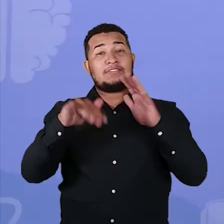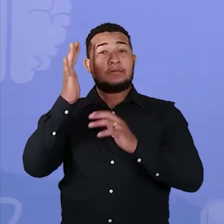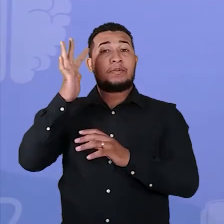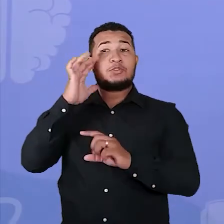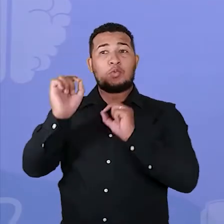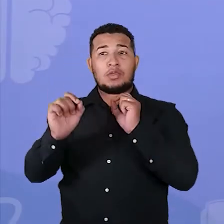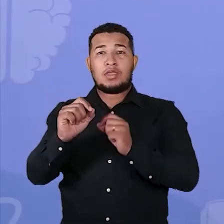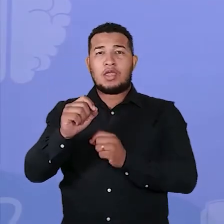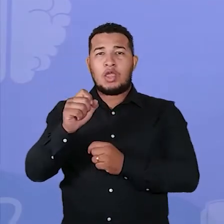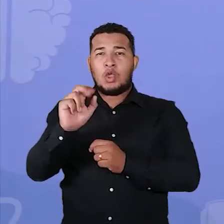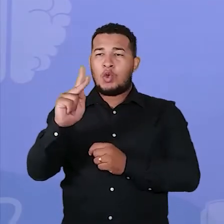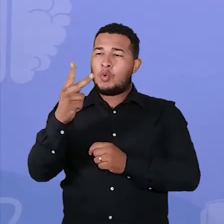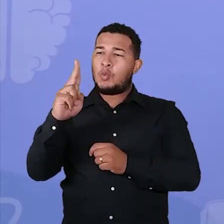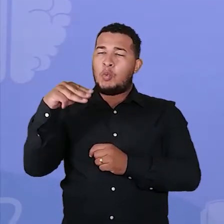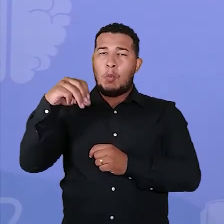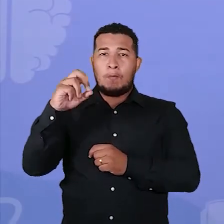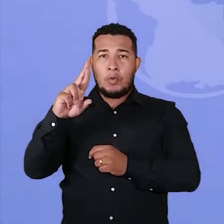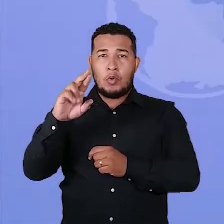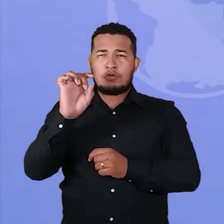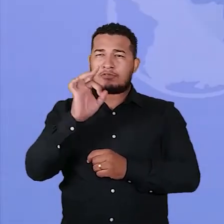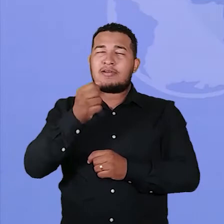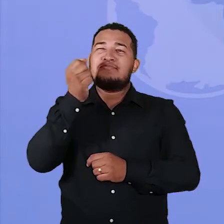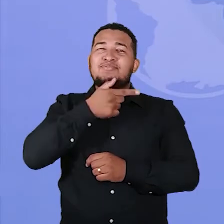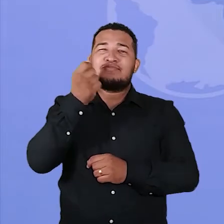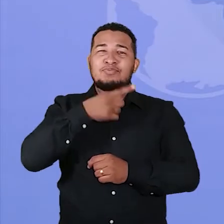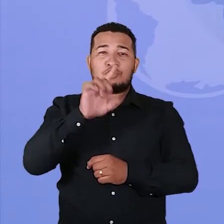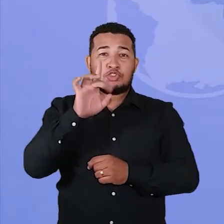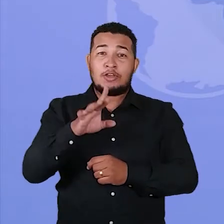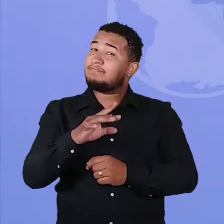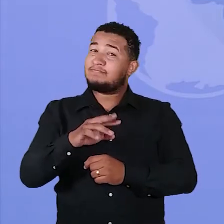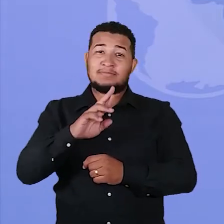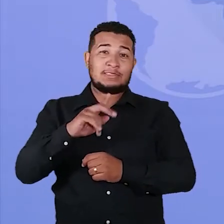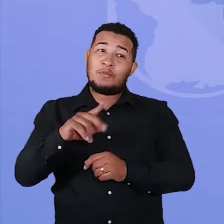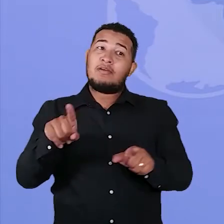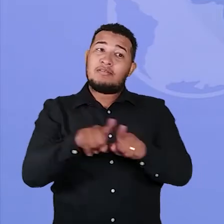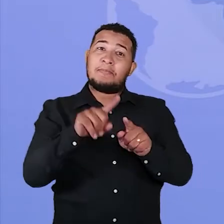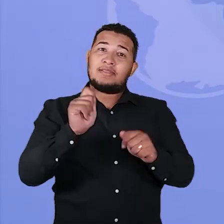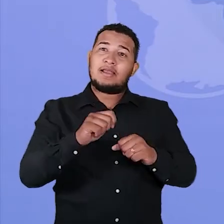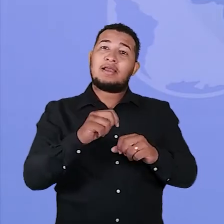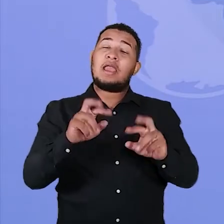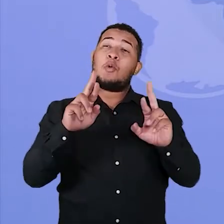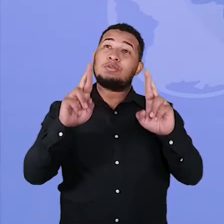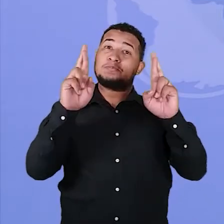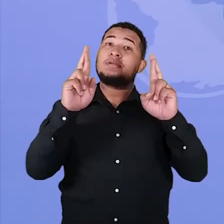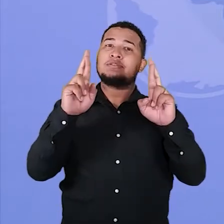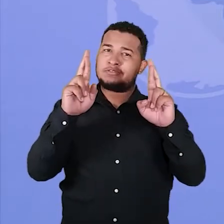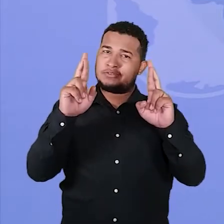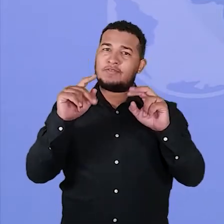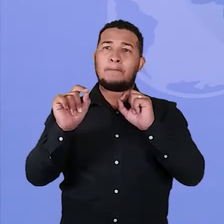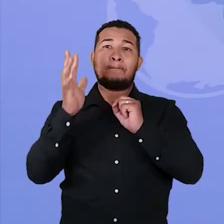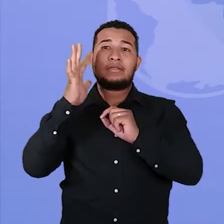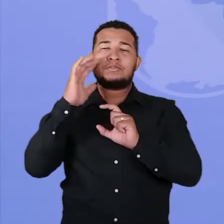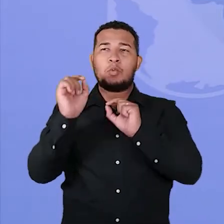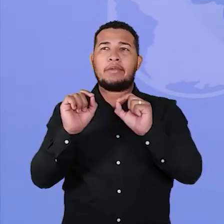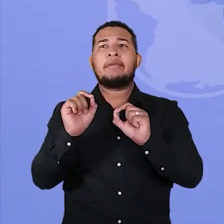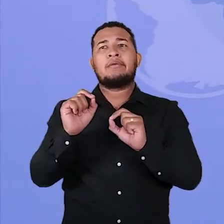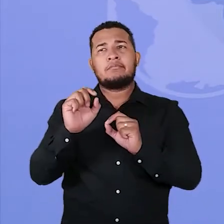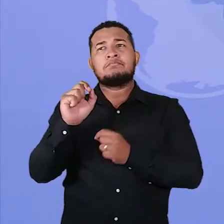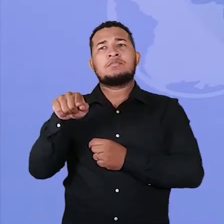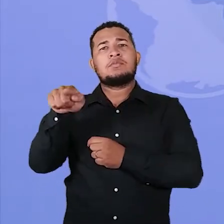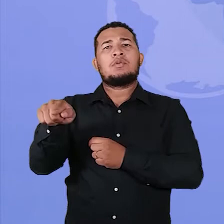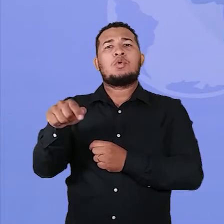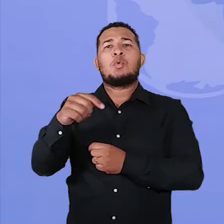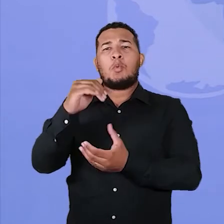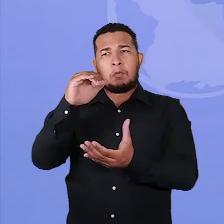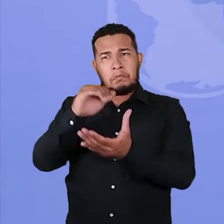que o humor tem que ser muito engraçado, quando não é. É só a quebra da expectativa. Tinha uma expectativa aí de que o